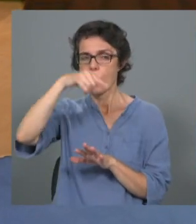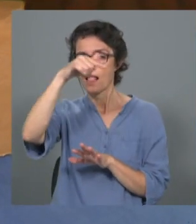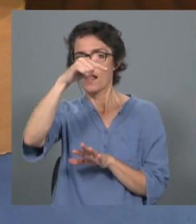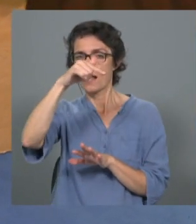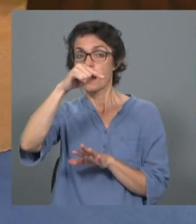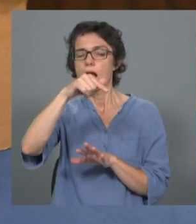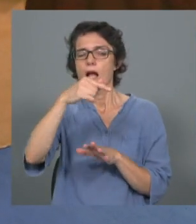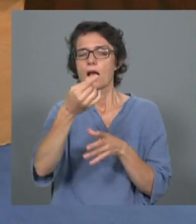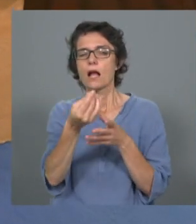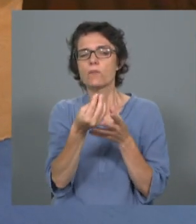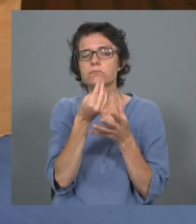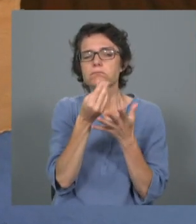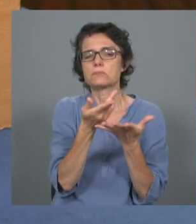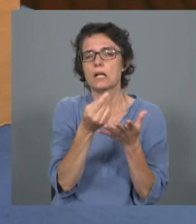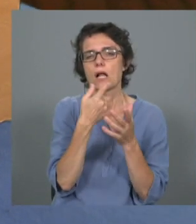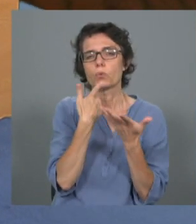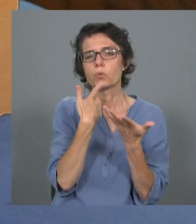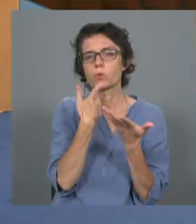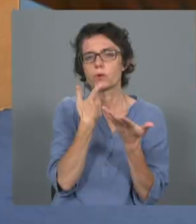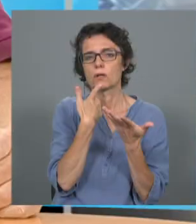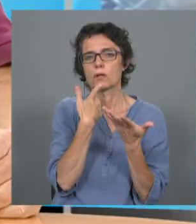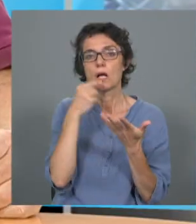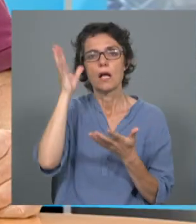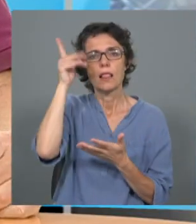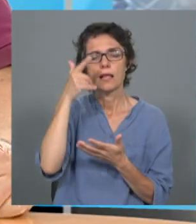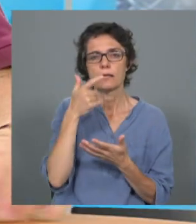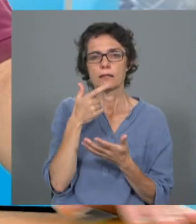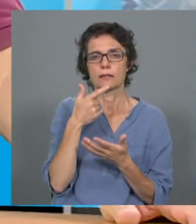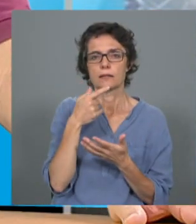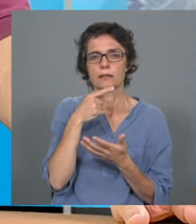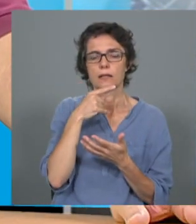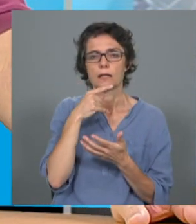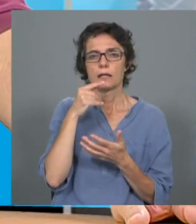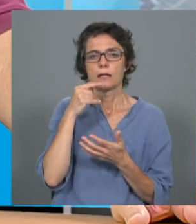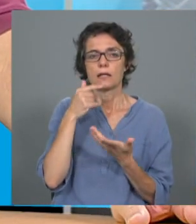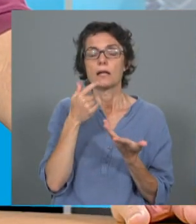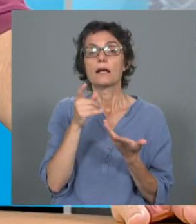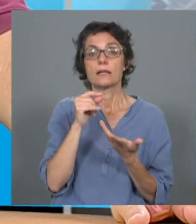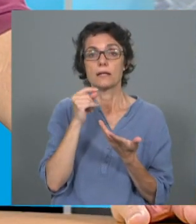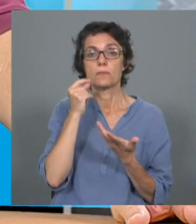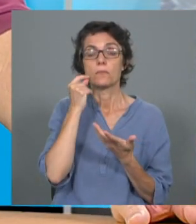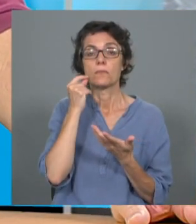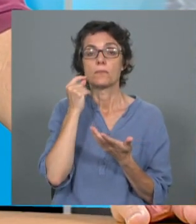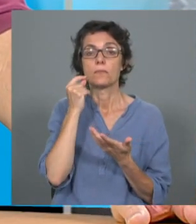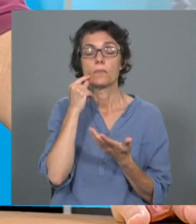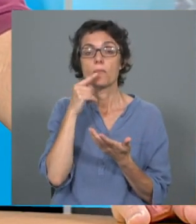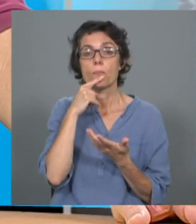grande alimento, leite e mel, será a terra prometida, não é? Mas aqui eu gostava de sublinhar um outro aspecto, quer